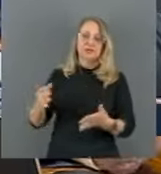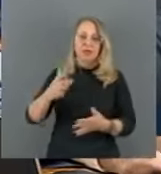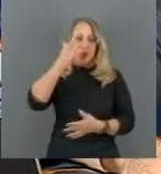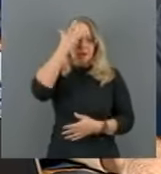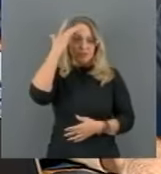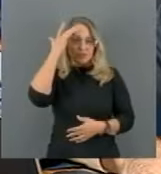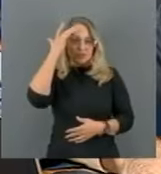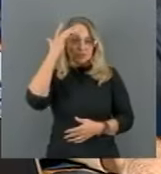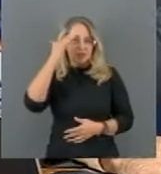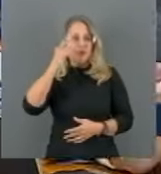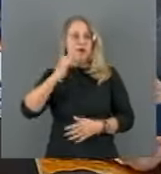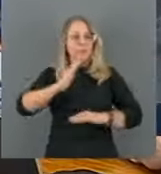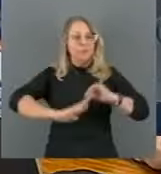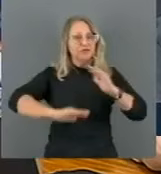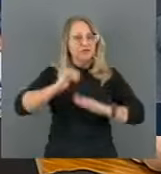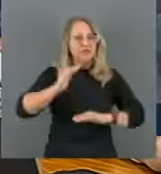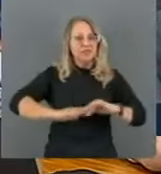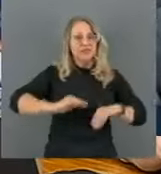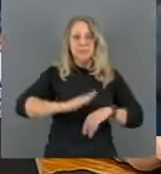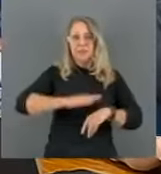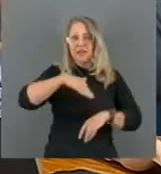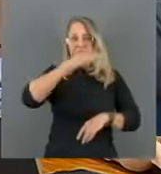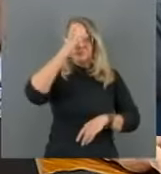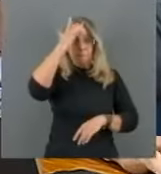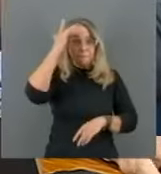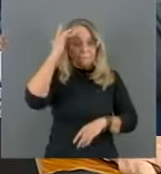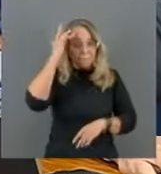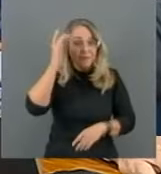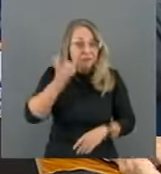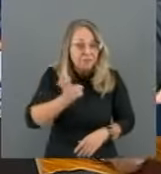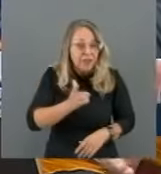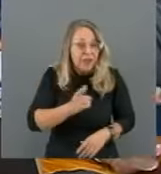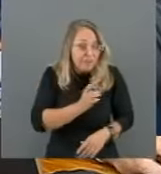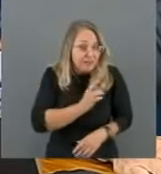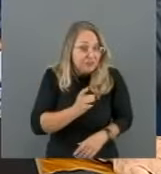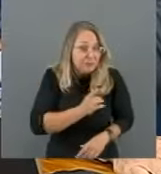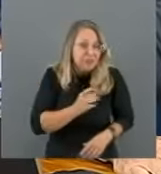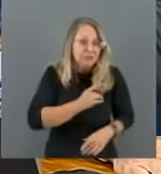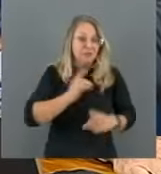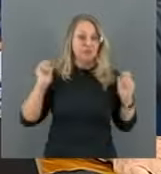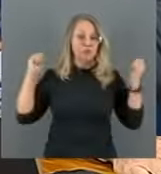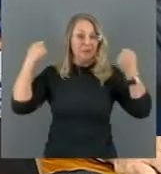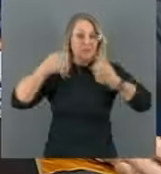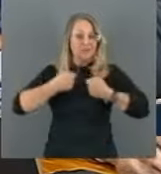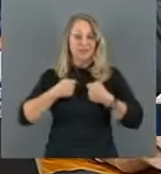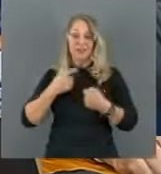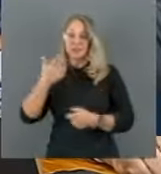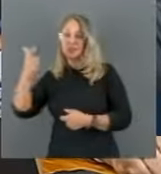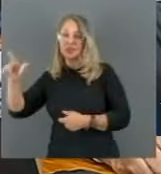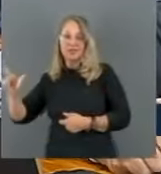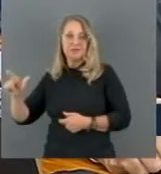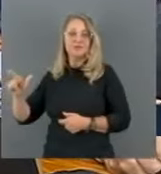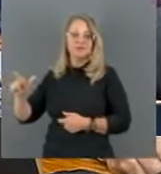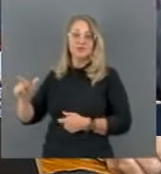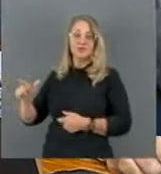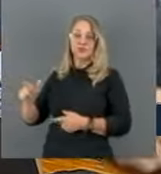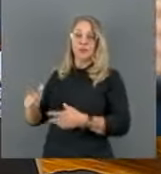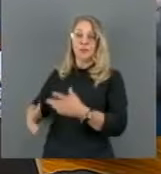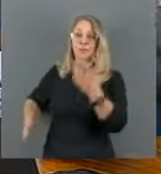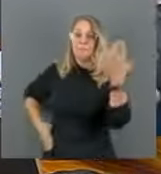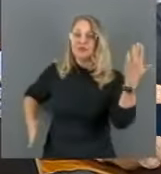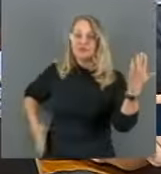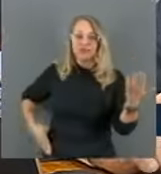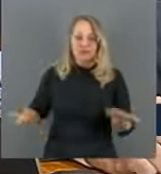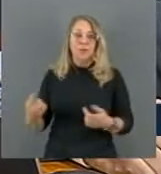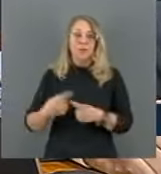magistrado do que de um Traficante armado de fuzil porque a covardia quando vem de uma caneta é